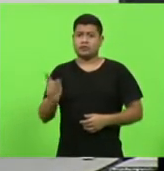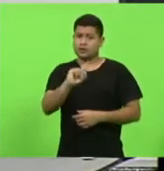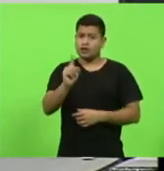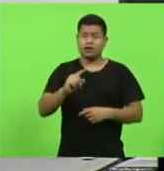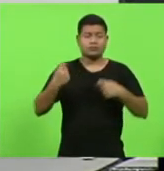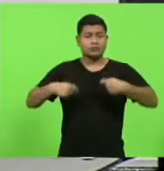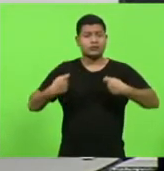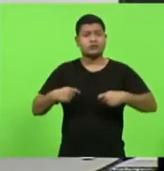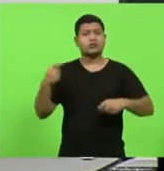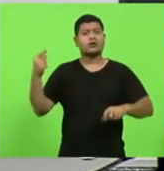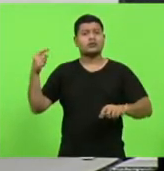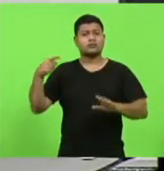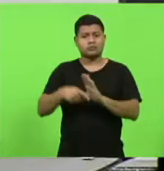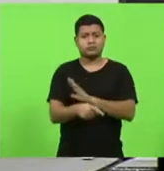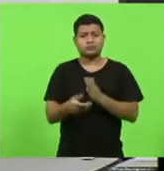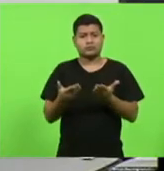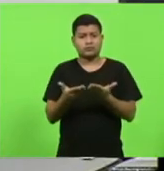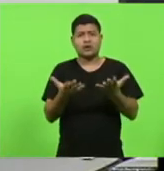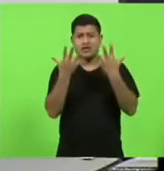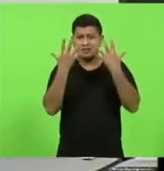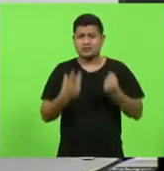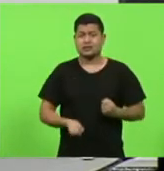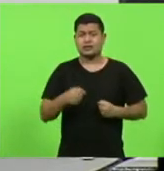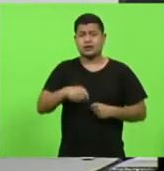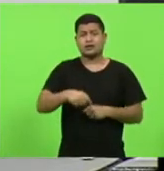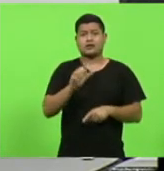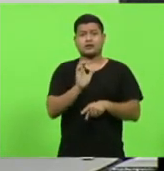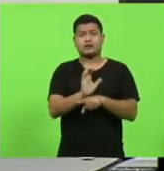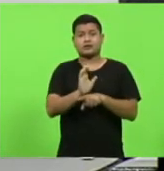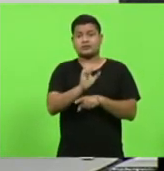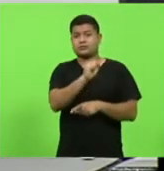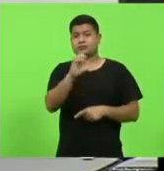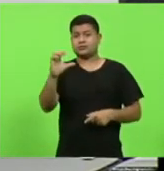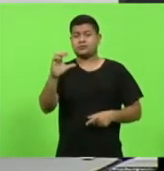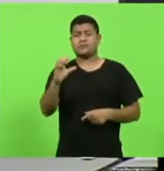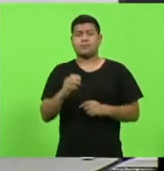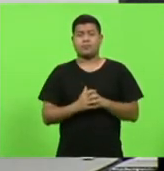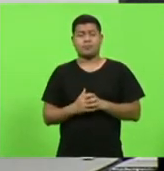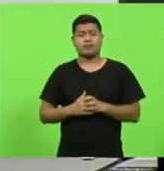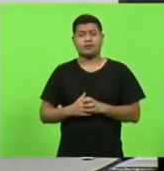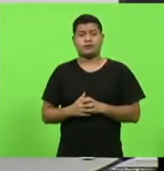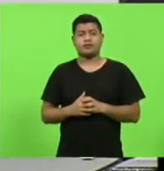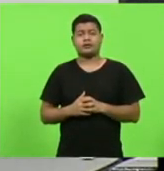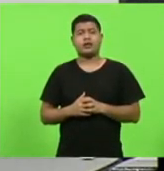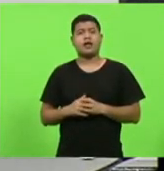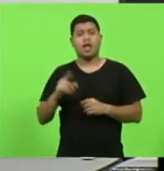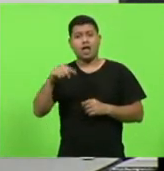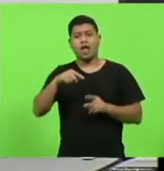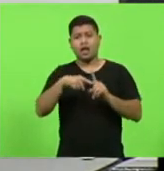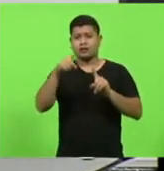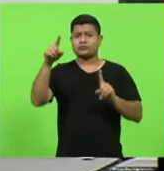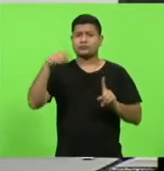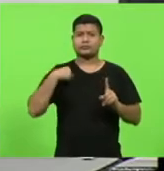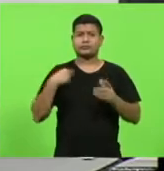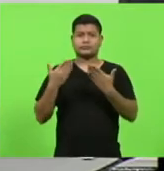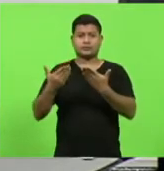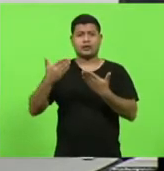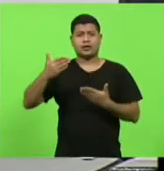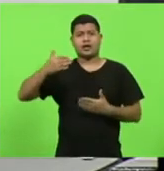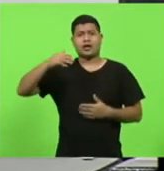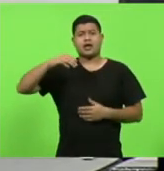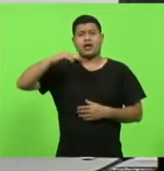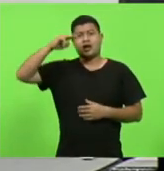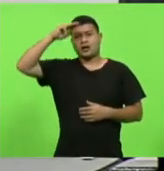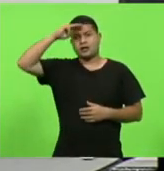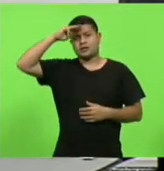Santa Catarina. São números, como disse o deputado Darcy de Matos aqui na nossa audiência,